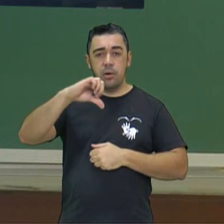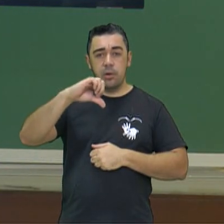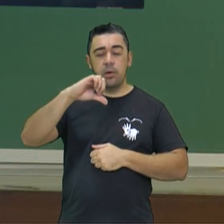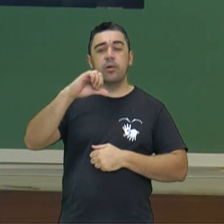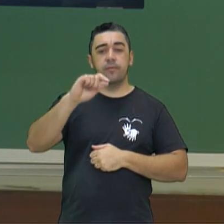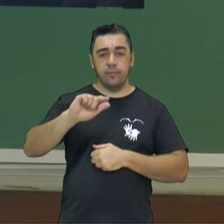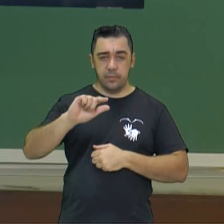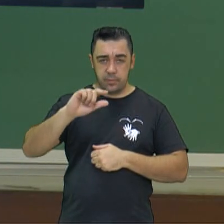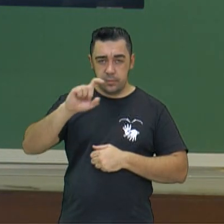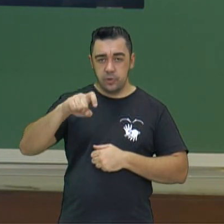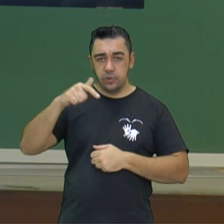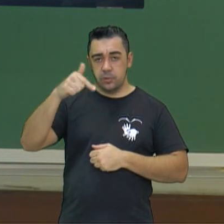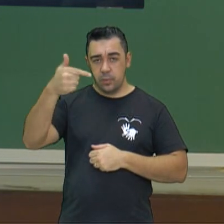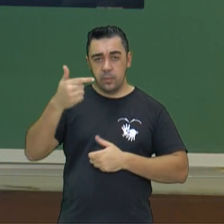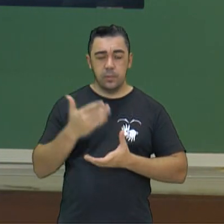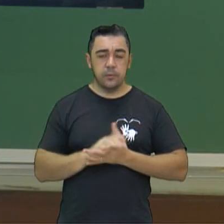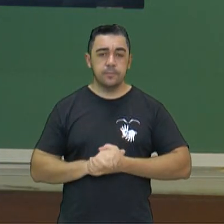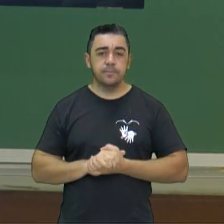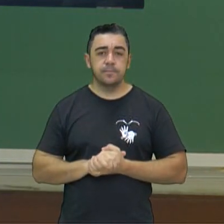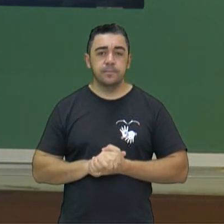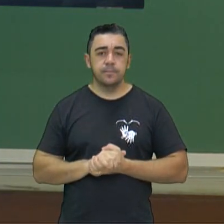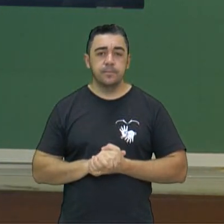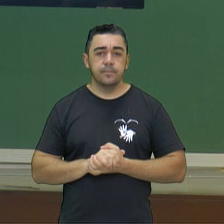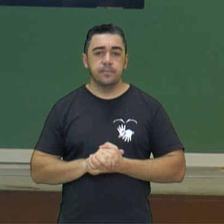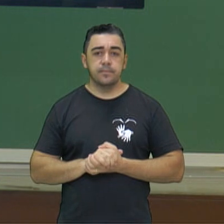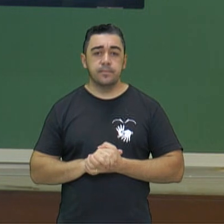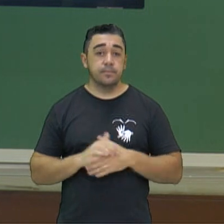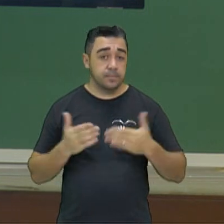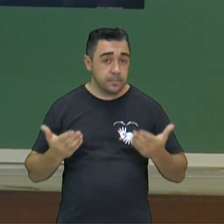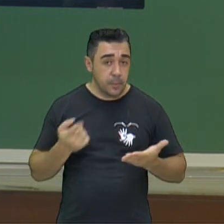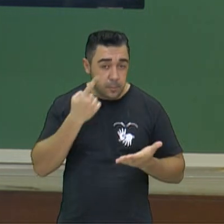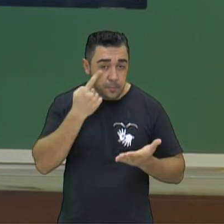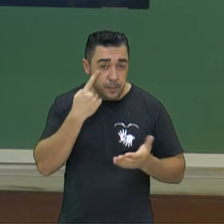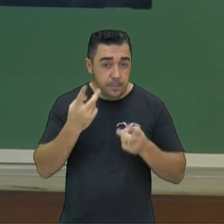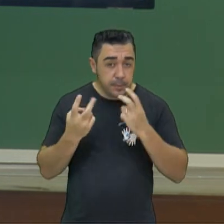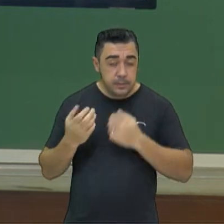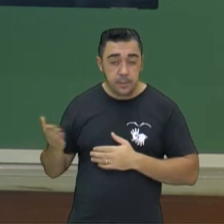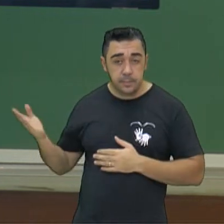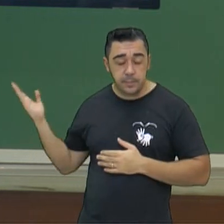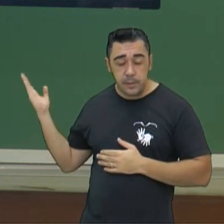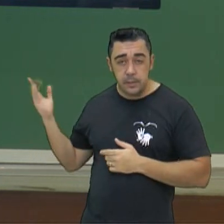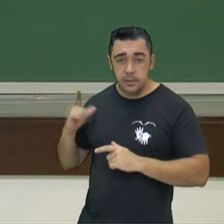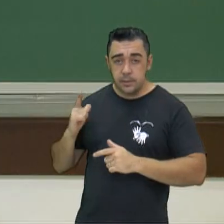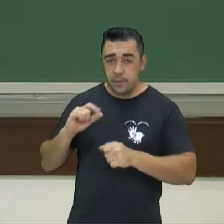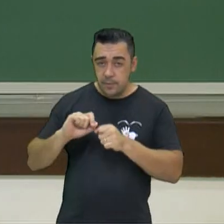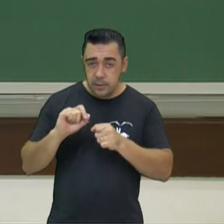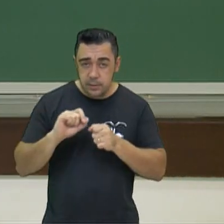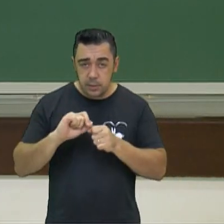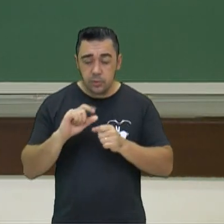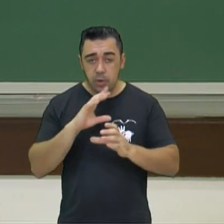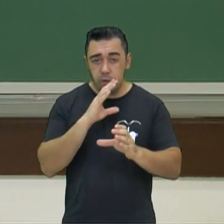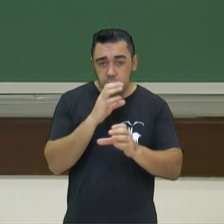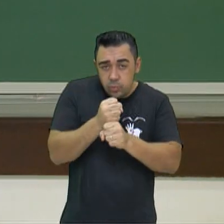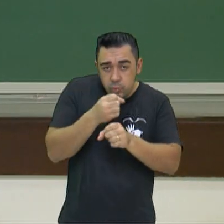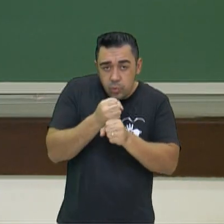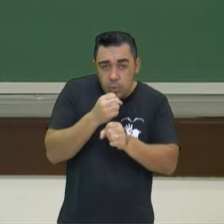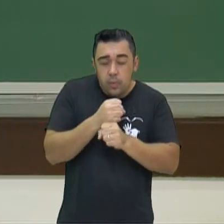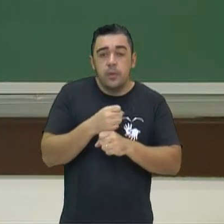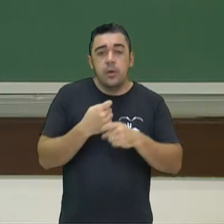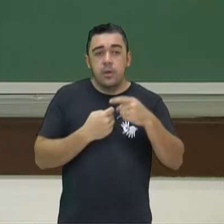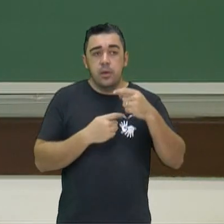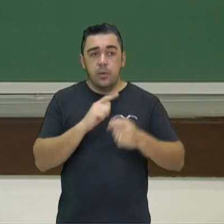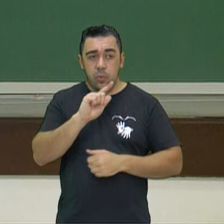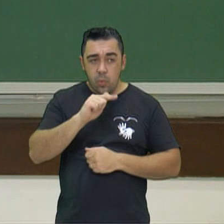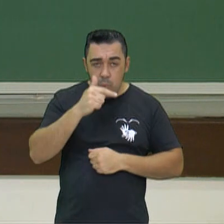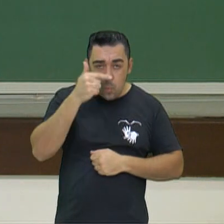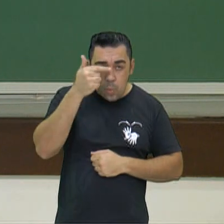3 vezes 3, 9x ao quadrado. Então, vejam que quando eu estou somando o quadrado aqui